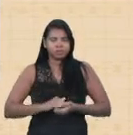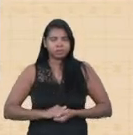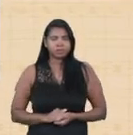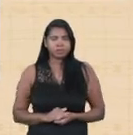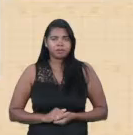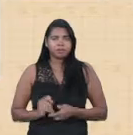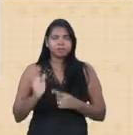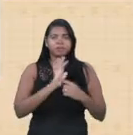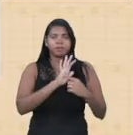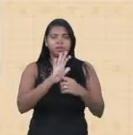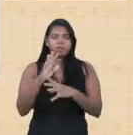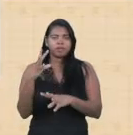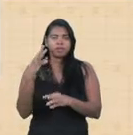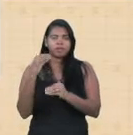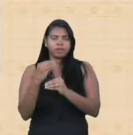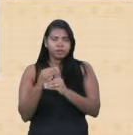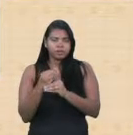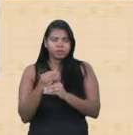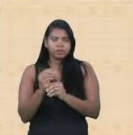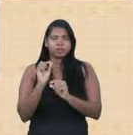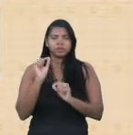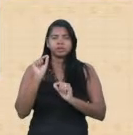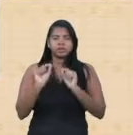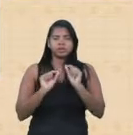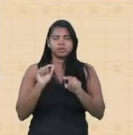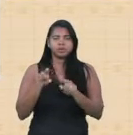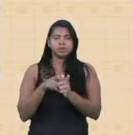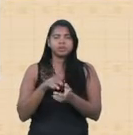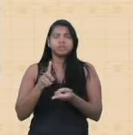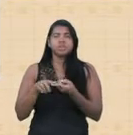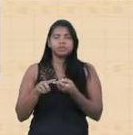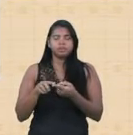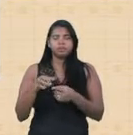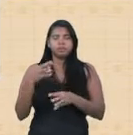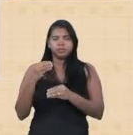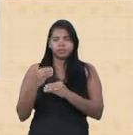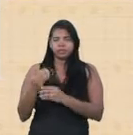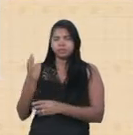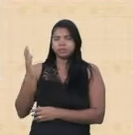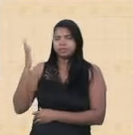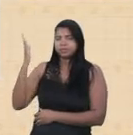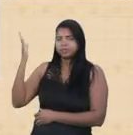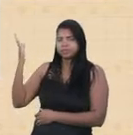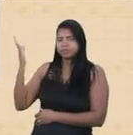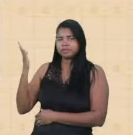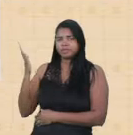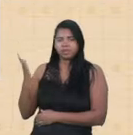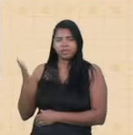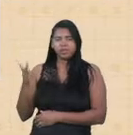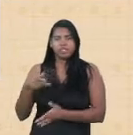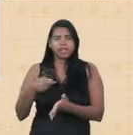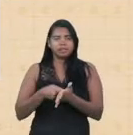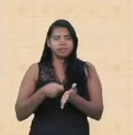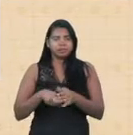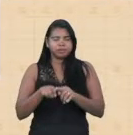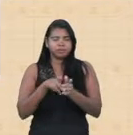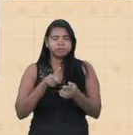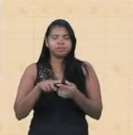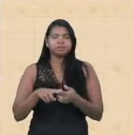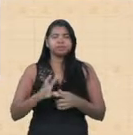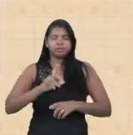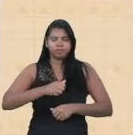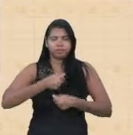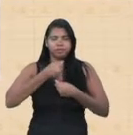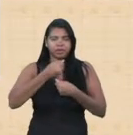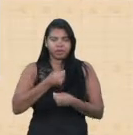legal, foi ou não foi, Mequetrefe? Então, nesse caso do quero você beijar, obrigatoriamente, a força agora ela se